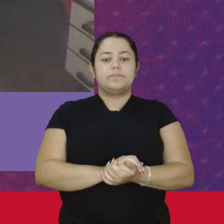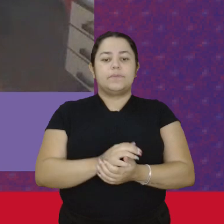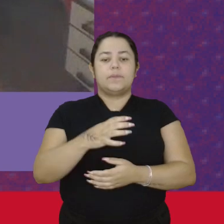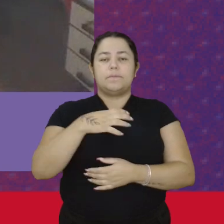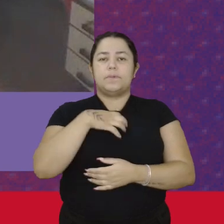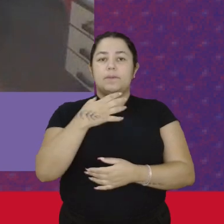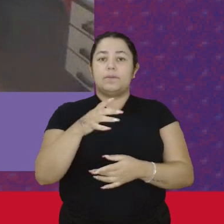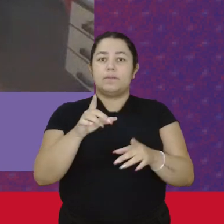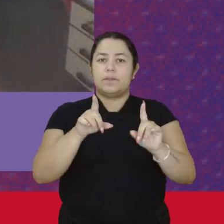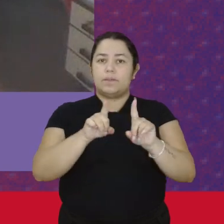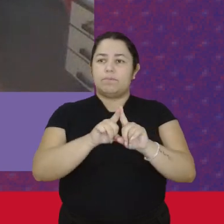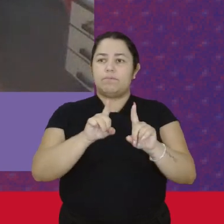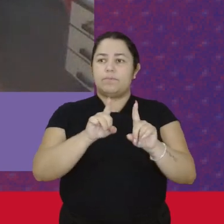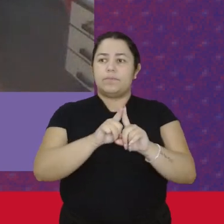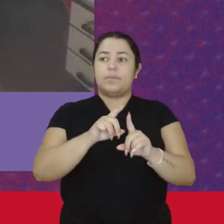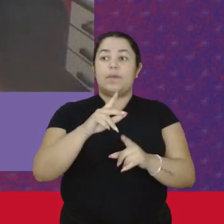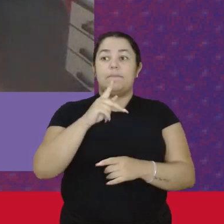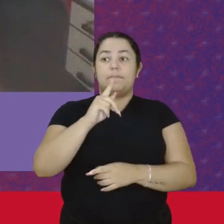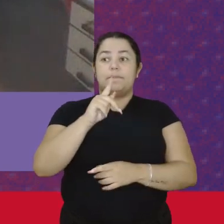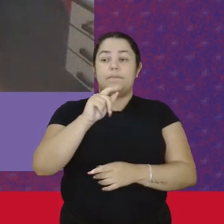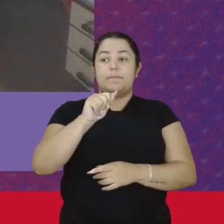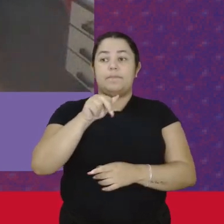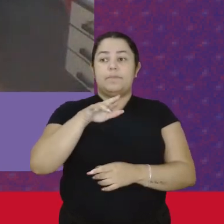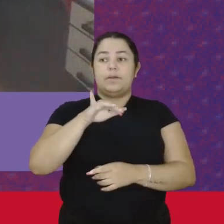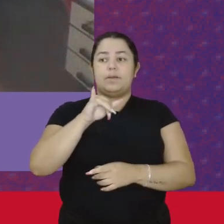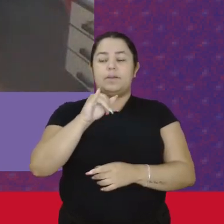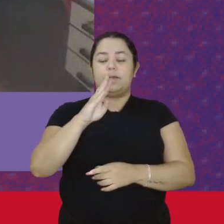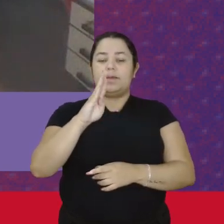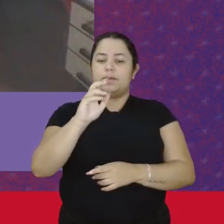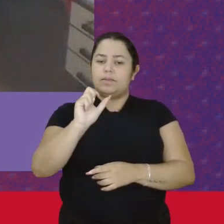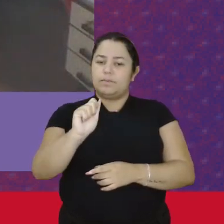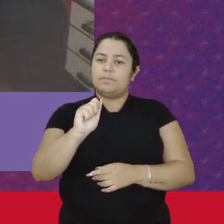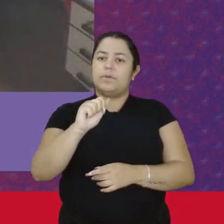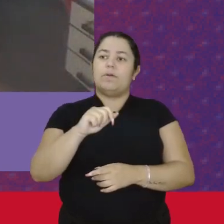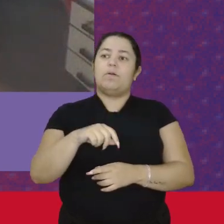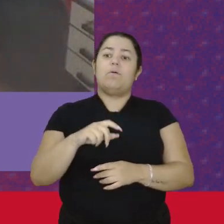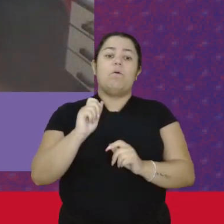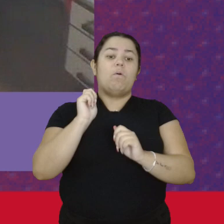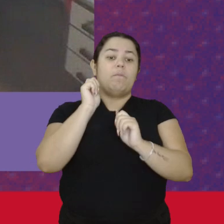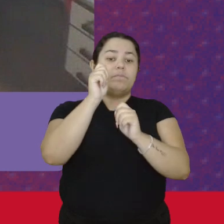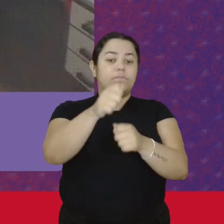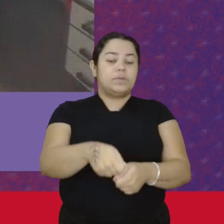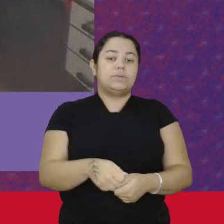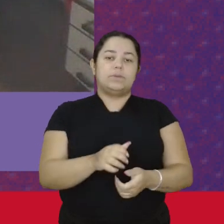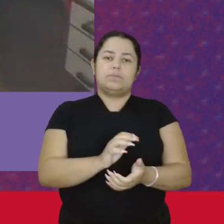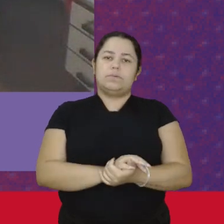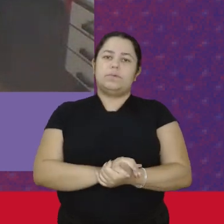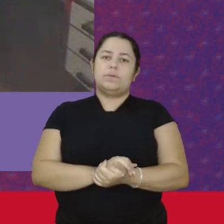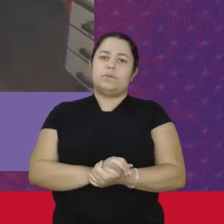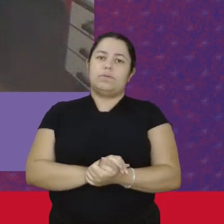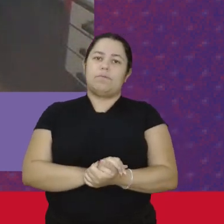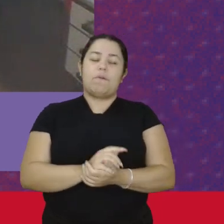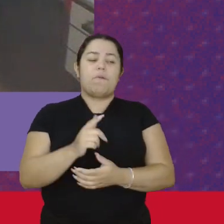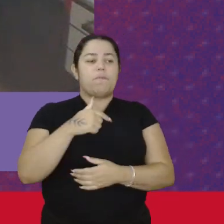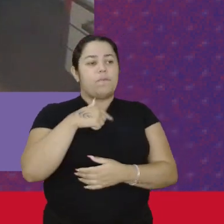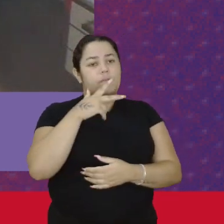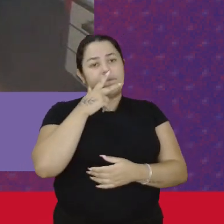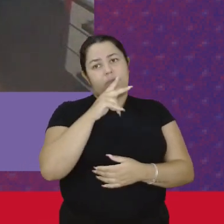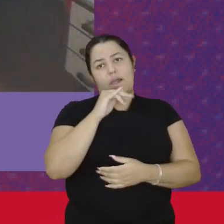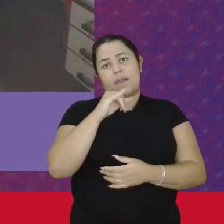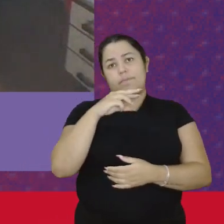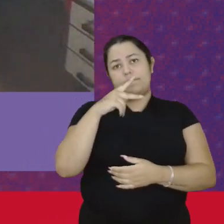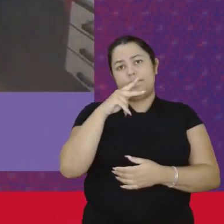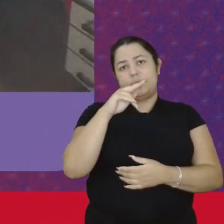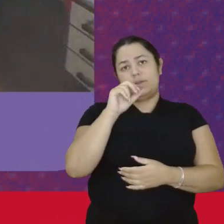isso na Paraíba, gente, com pescadoras. Então, eu acho que o papel da imprensa